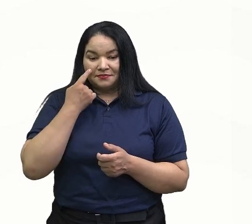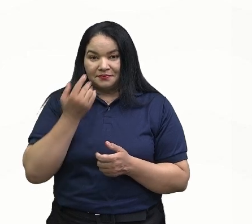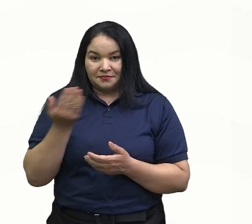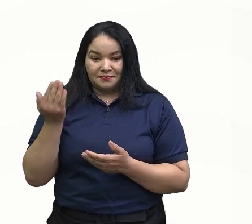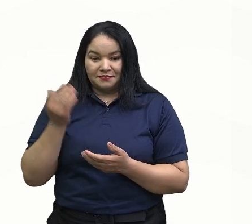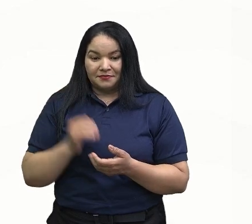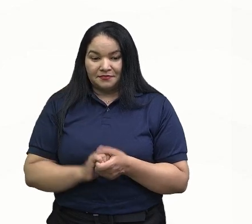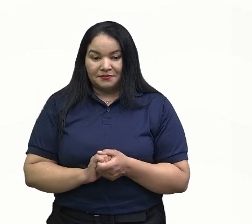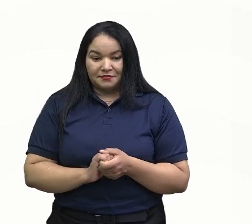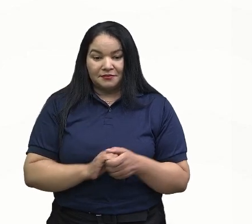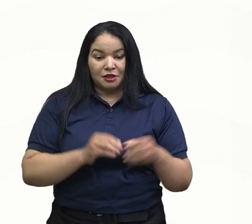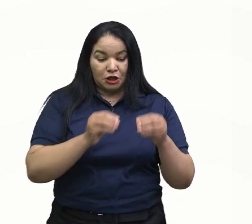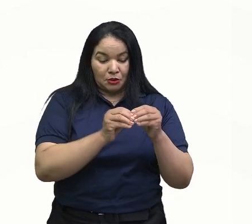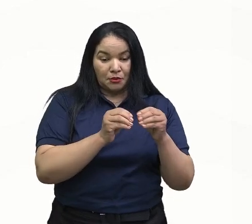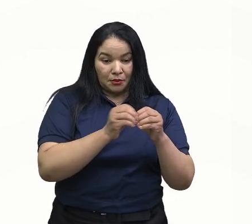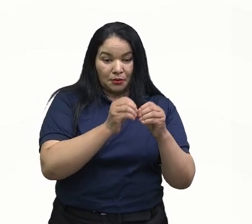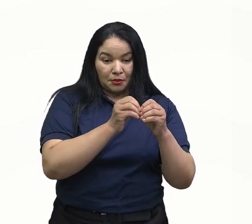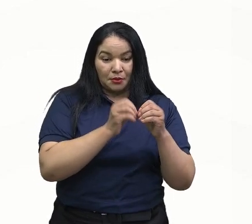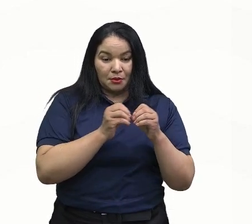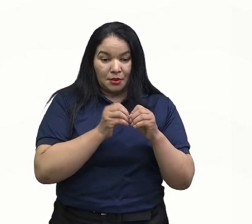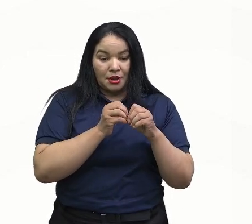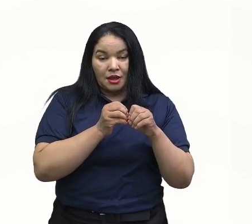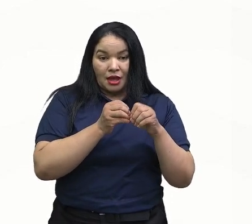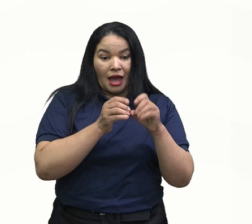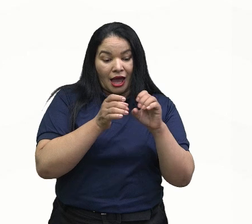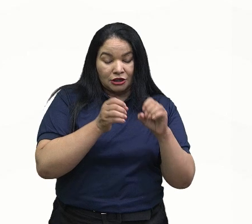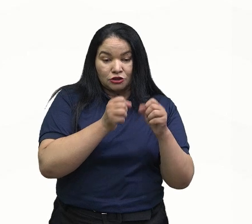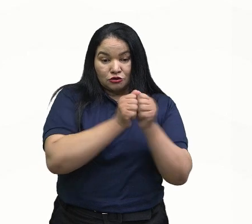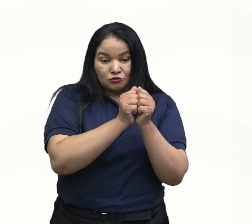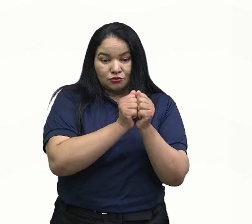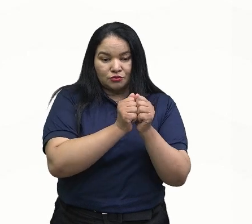No líquido, elas estão um pouco mais afastadas.